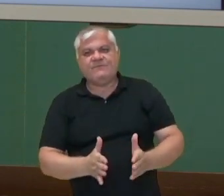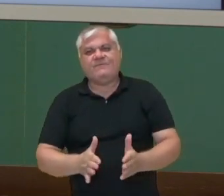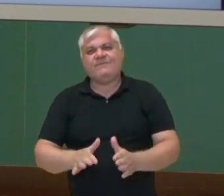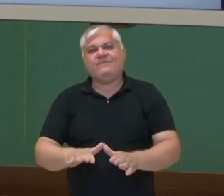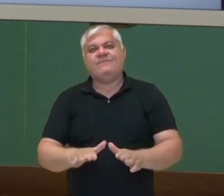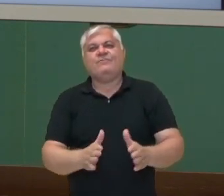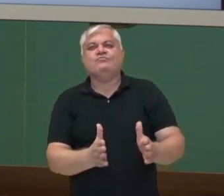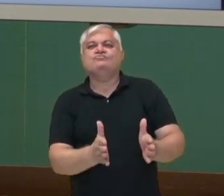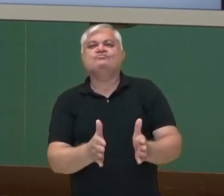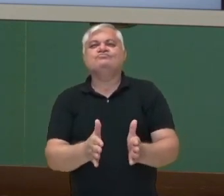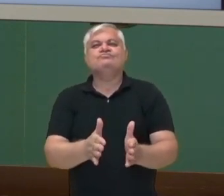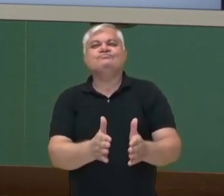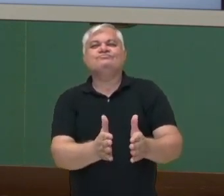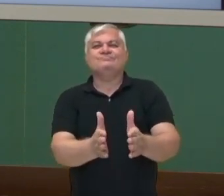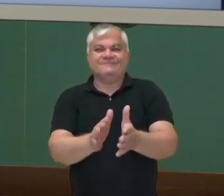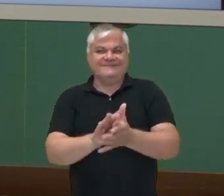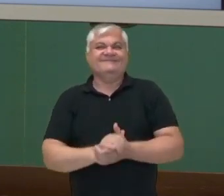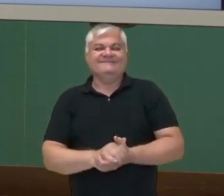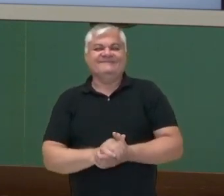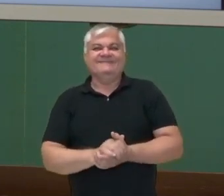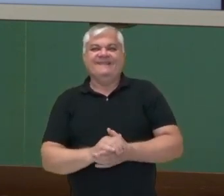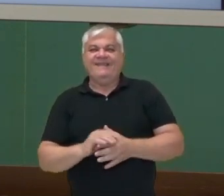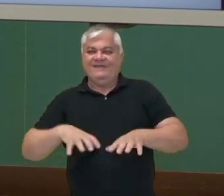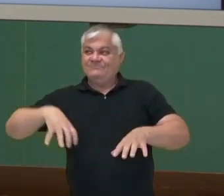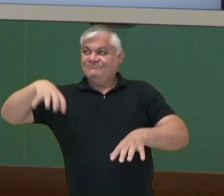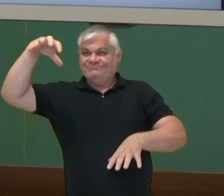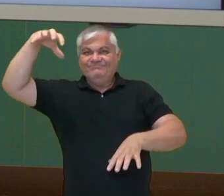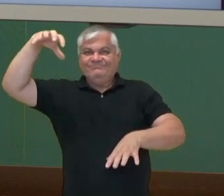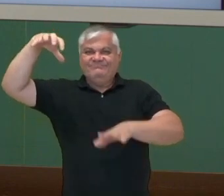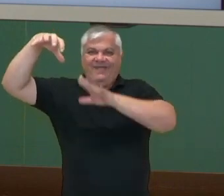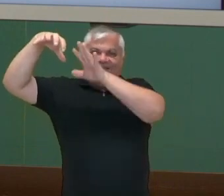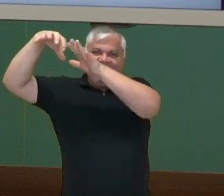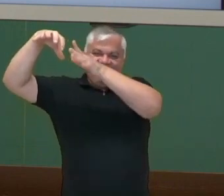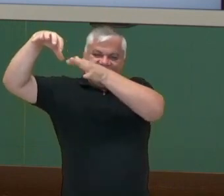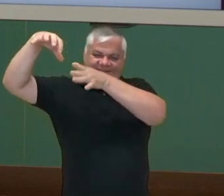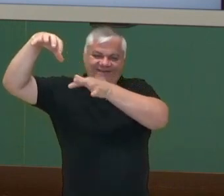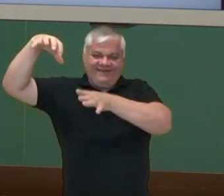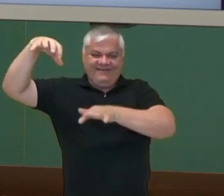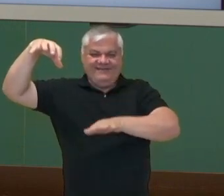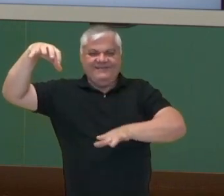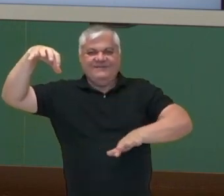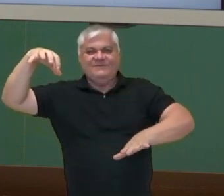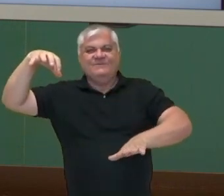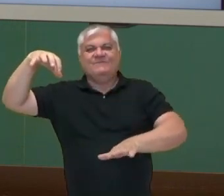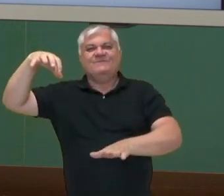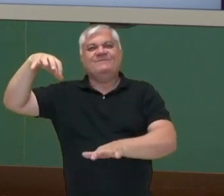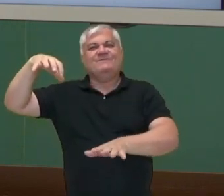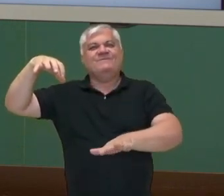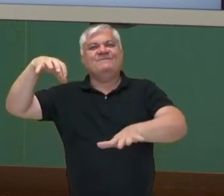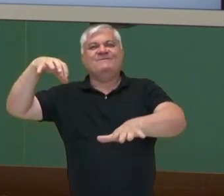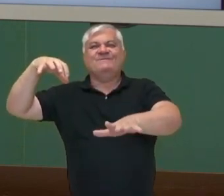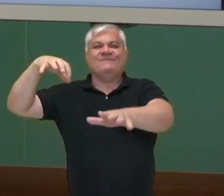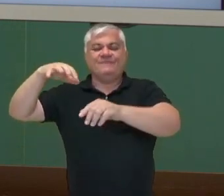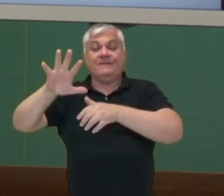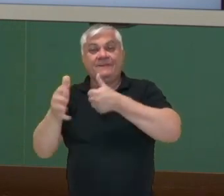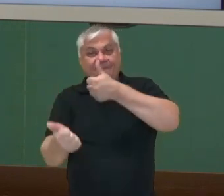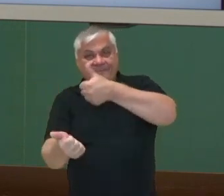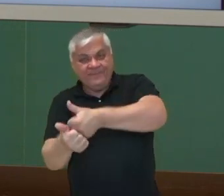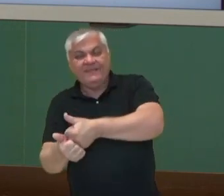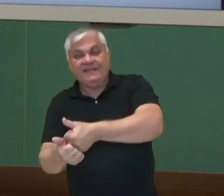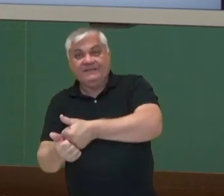áreas mais baixas, né? Ou o que nós vamos ter ali? Áreas elevadas do terreno, então próximo